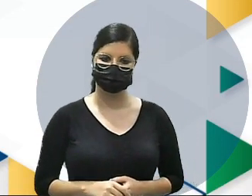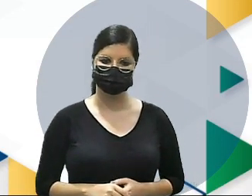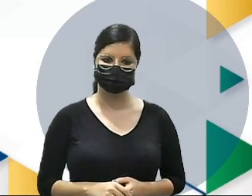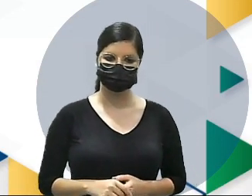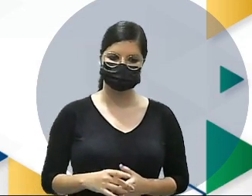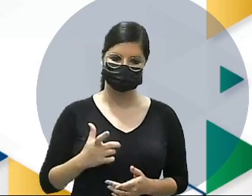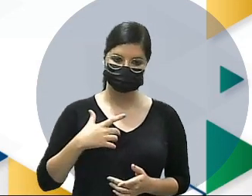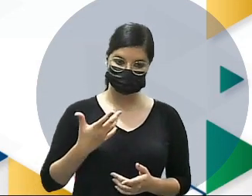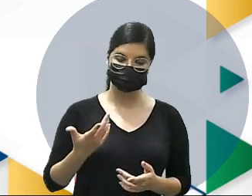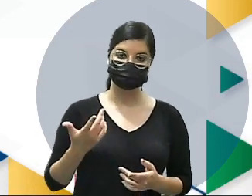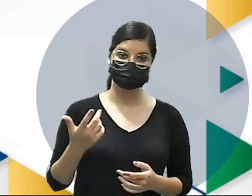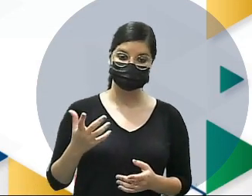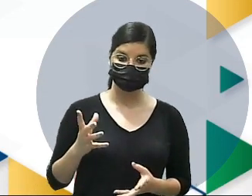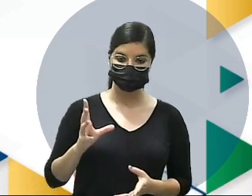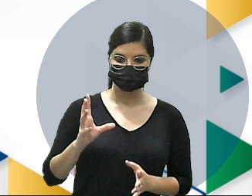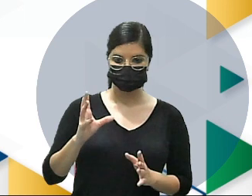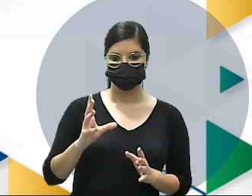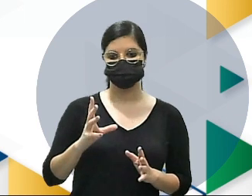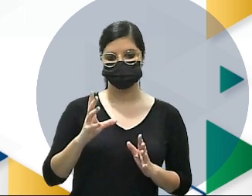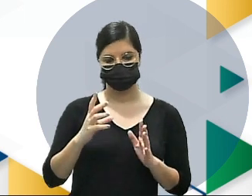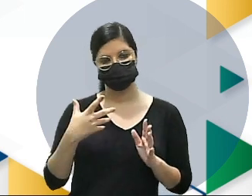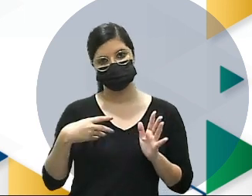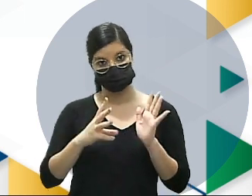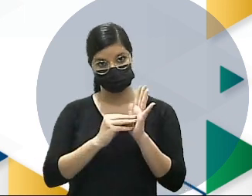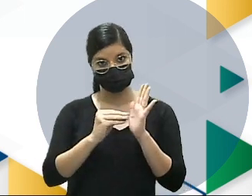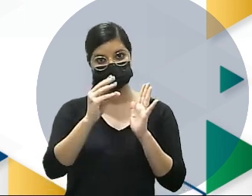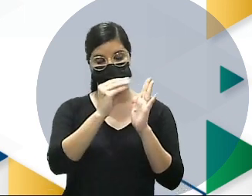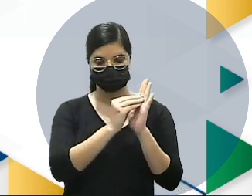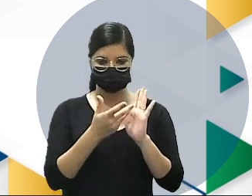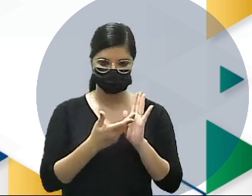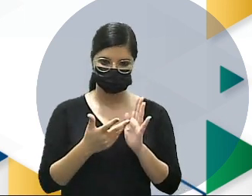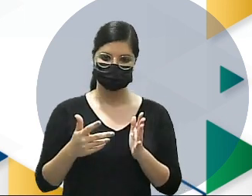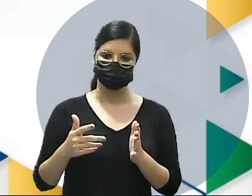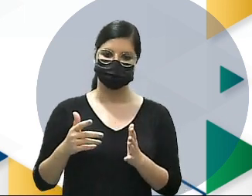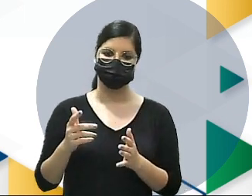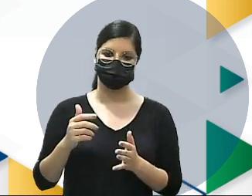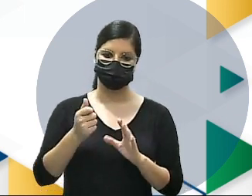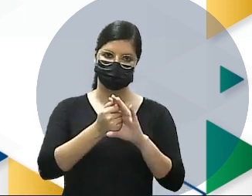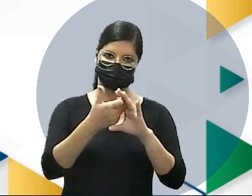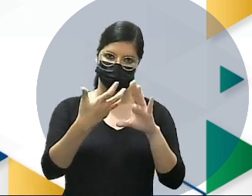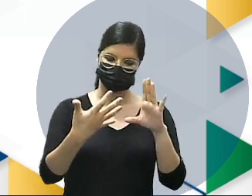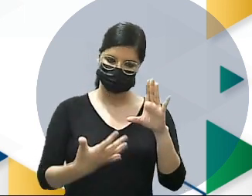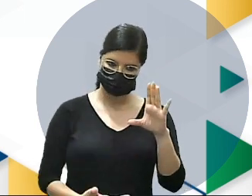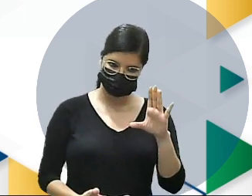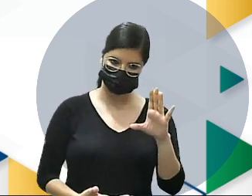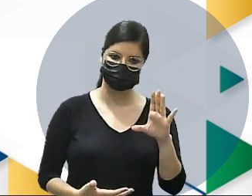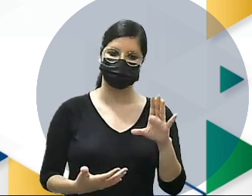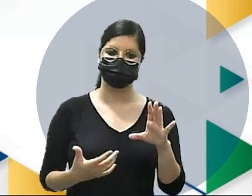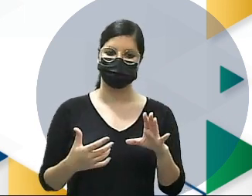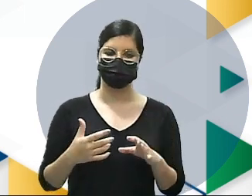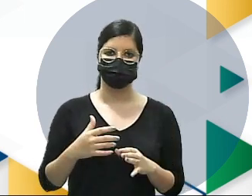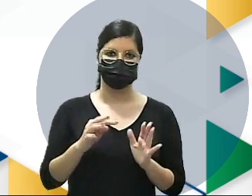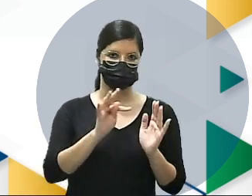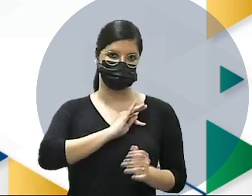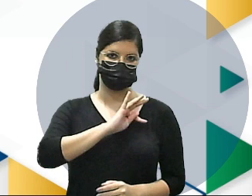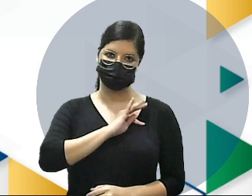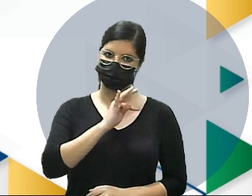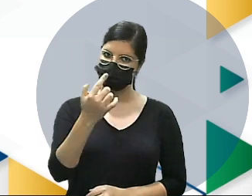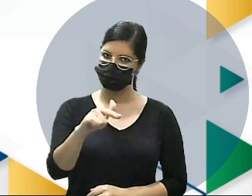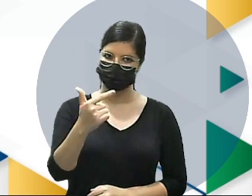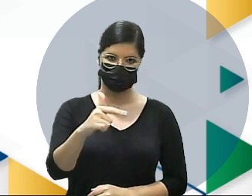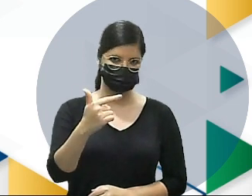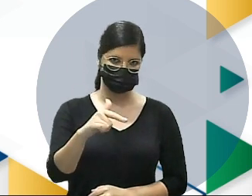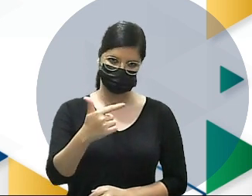bom então para fixar né a dança contemporânea ela tem as seguintes características nessa daí a gente não pode esquecer que é de não existir